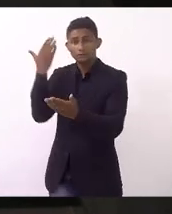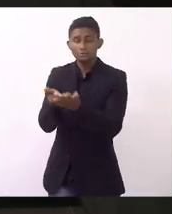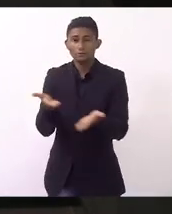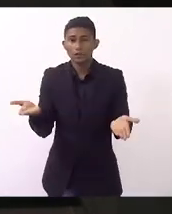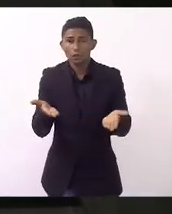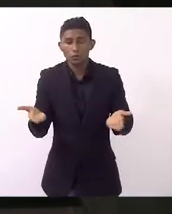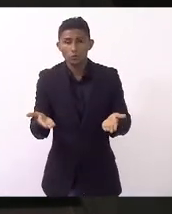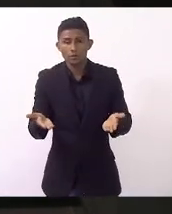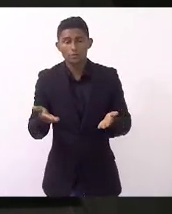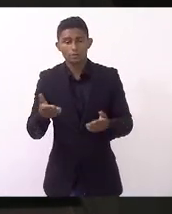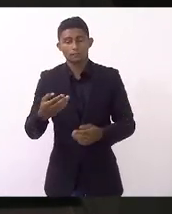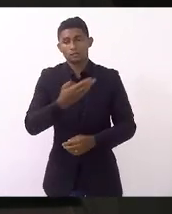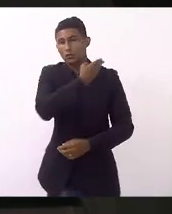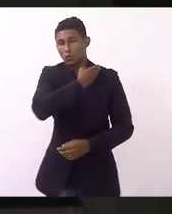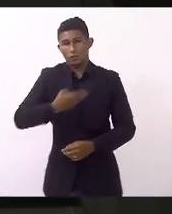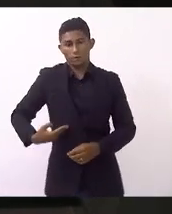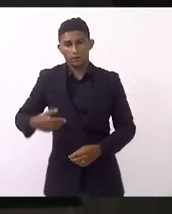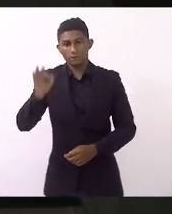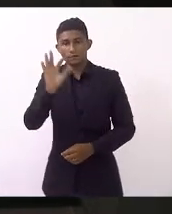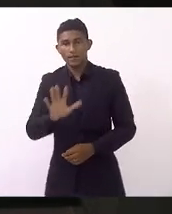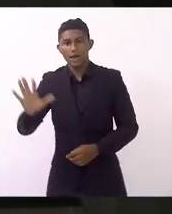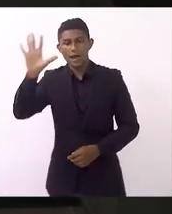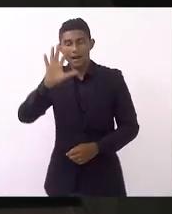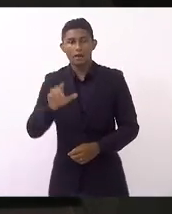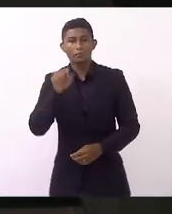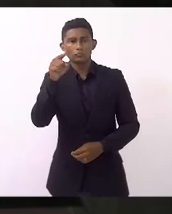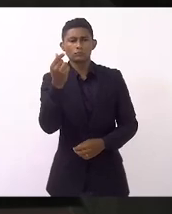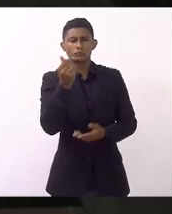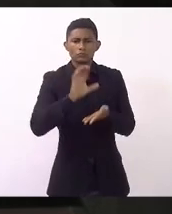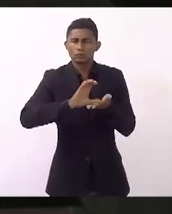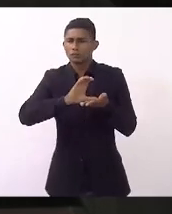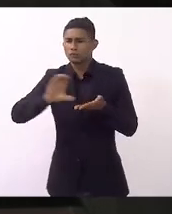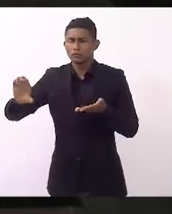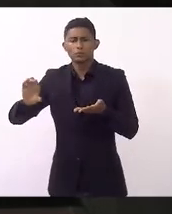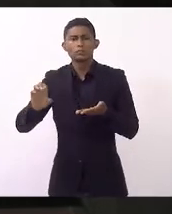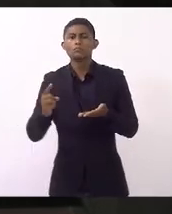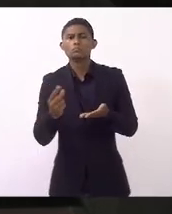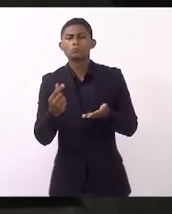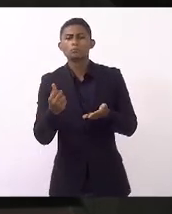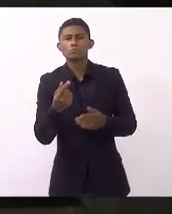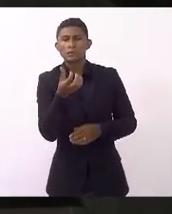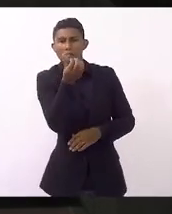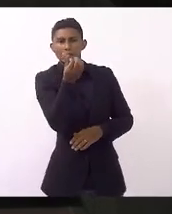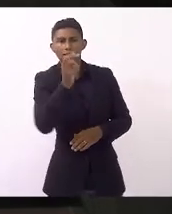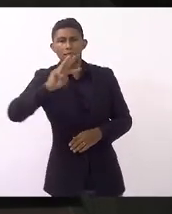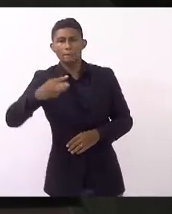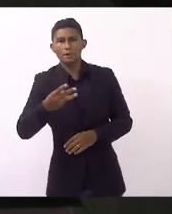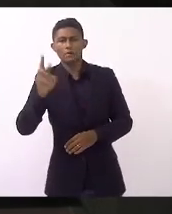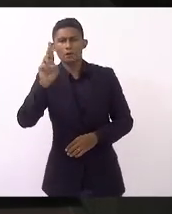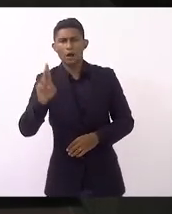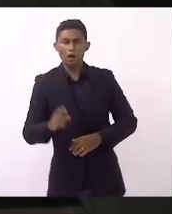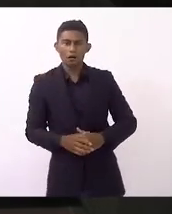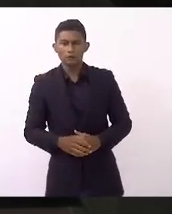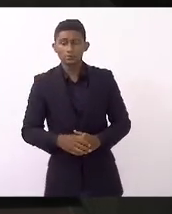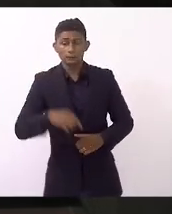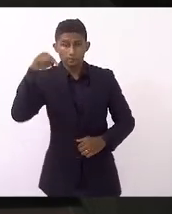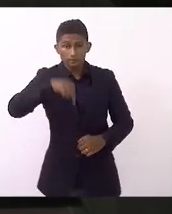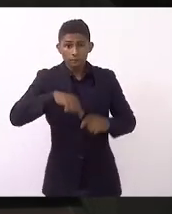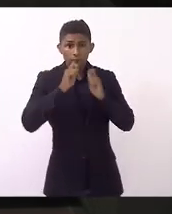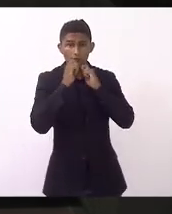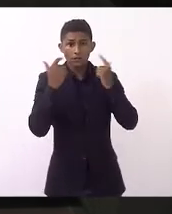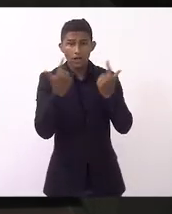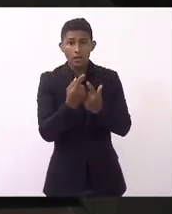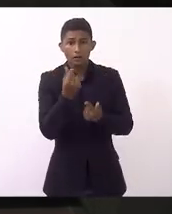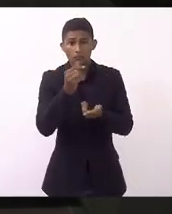federal só transferiu para Petrópolis pouco mais de 6 milhões de reais. A Assembleia Legislativa transferiu